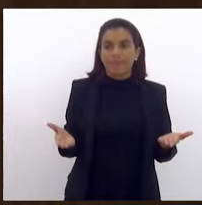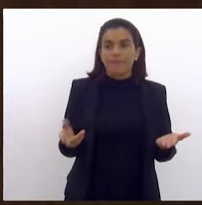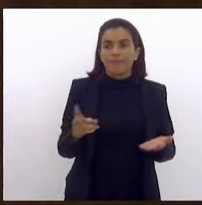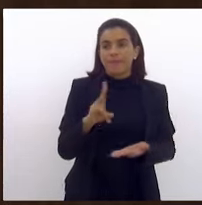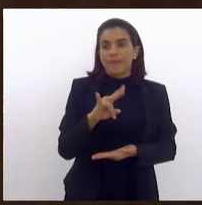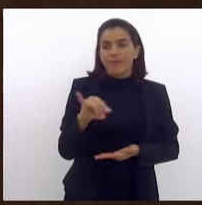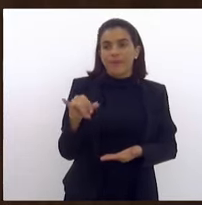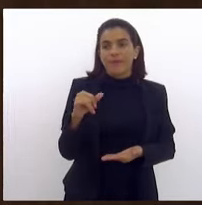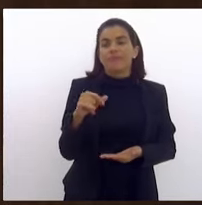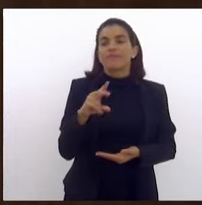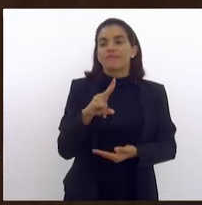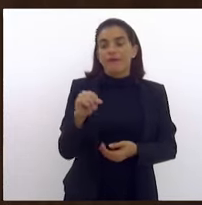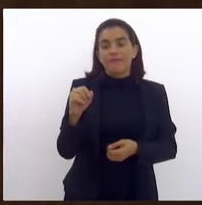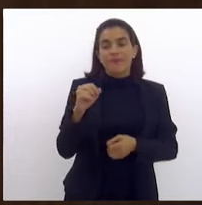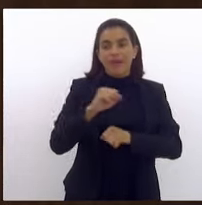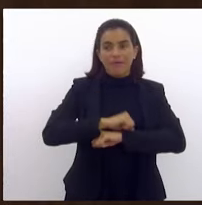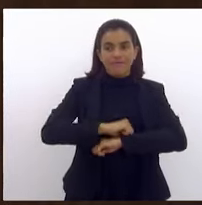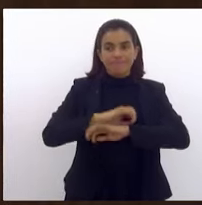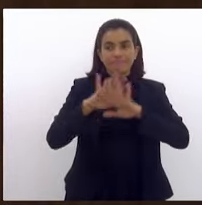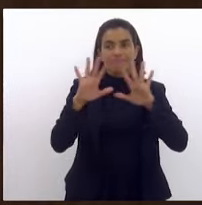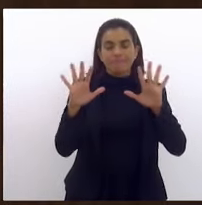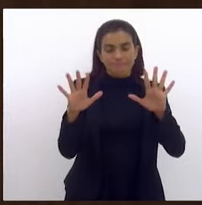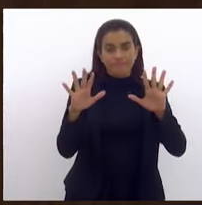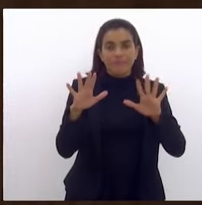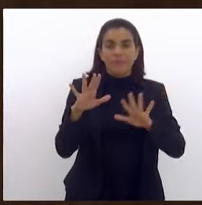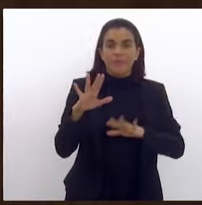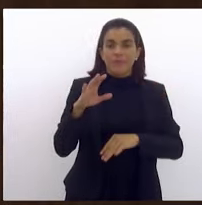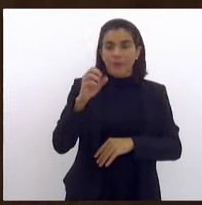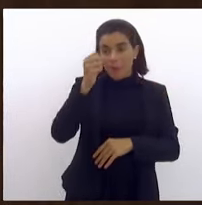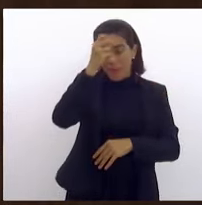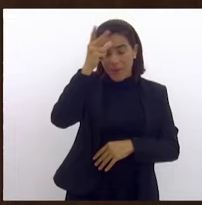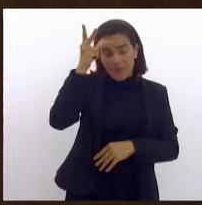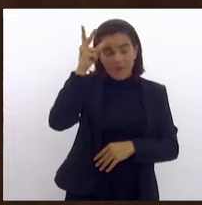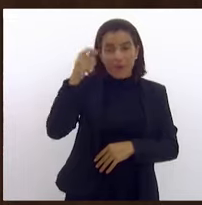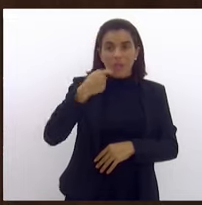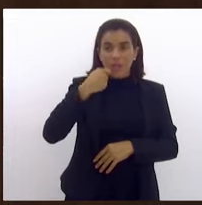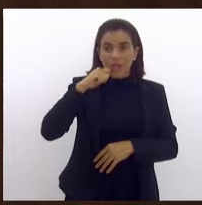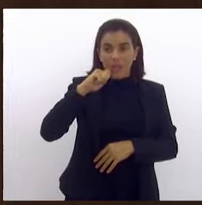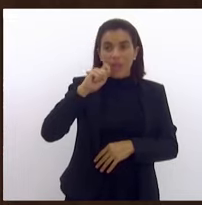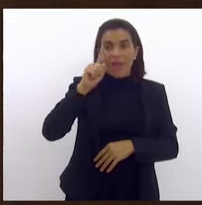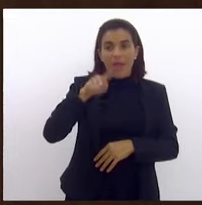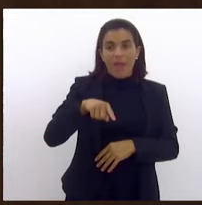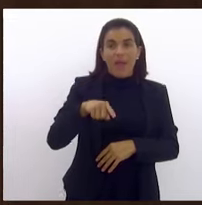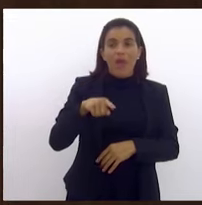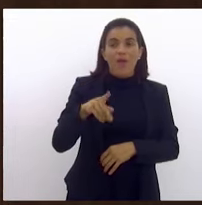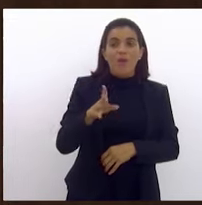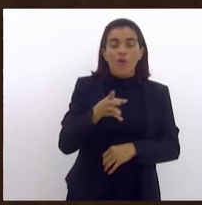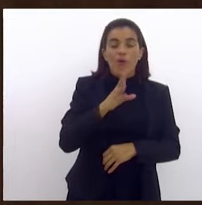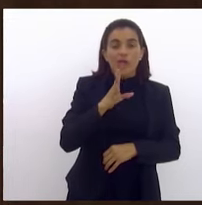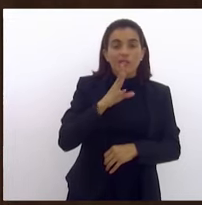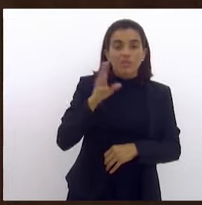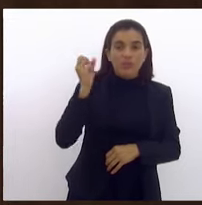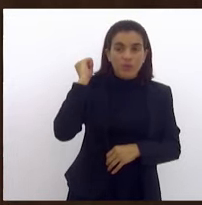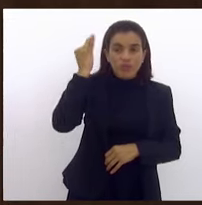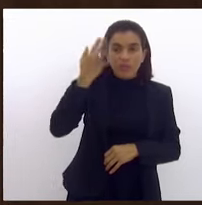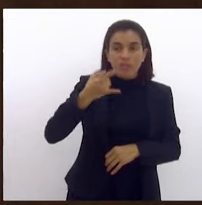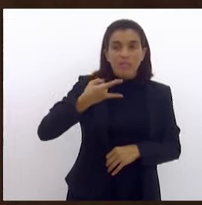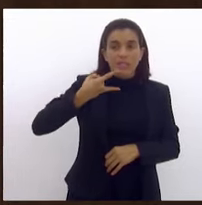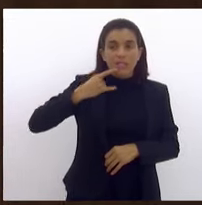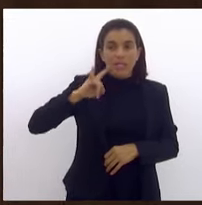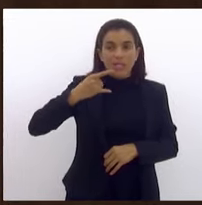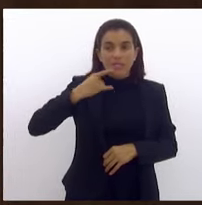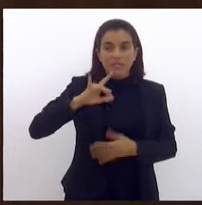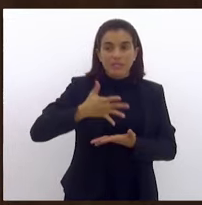Vai perder, vai ficar claro para todo mundo que o Eduardo Paes não passa de um grande conhecedor de noitada, cachaça